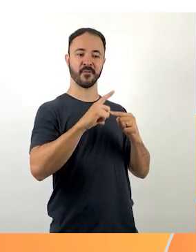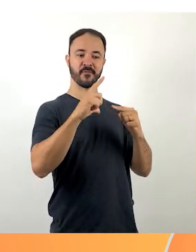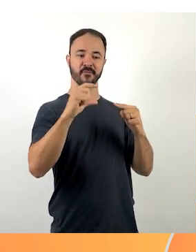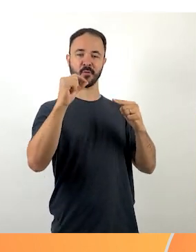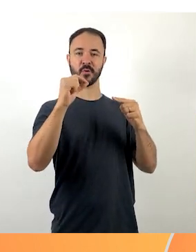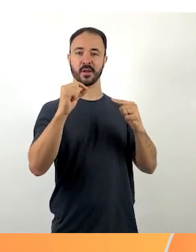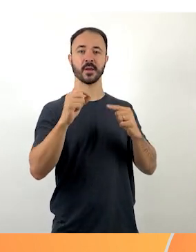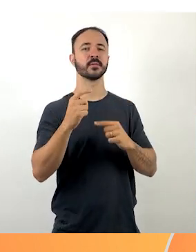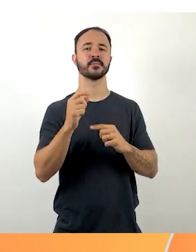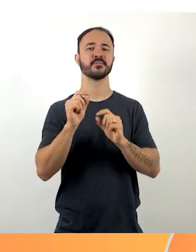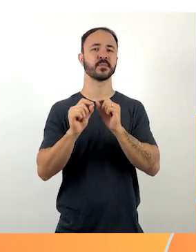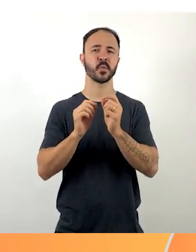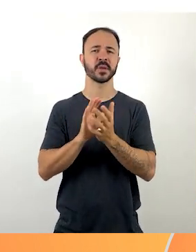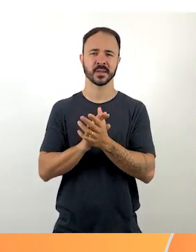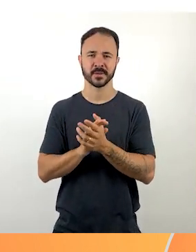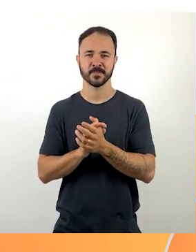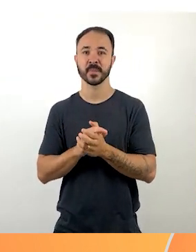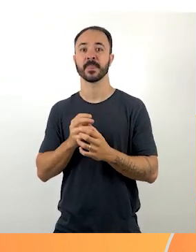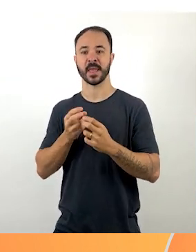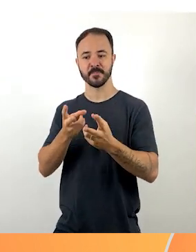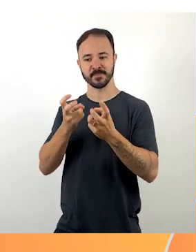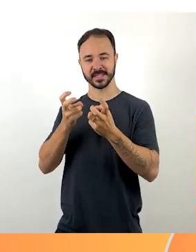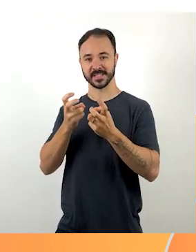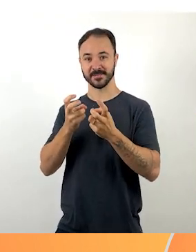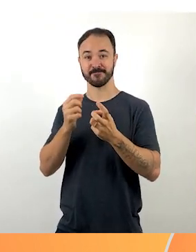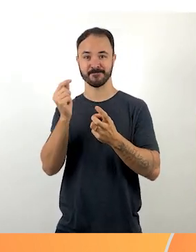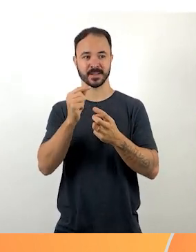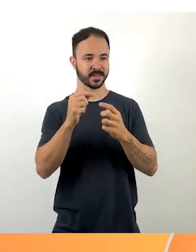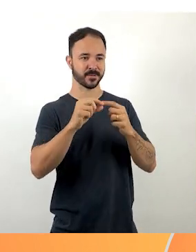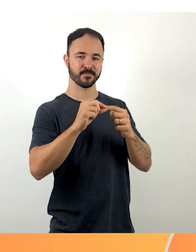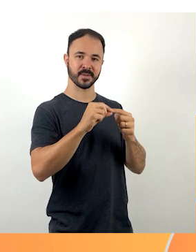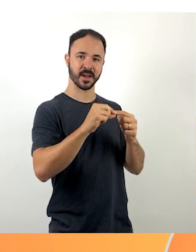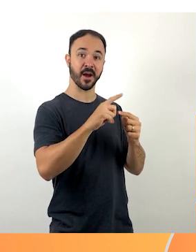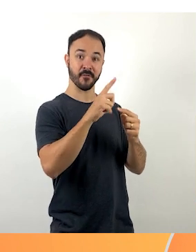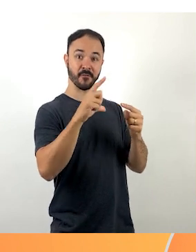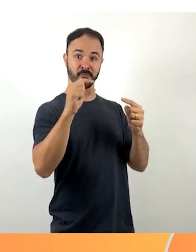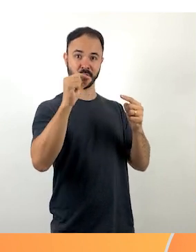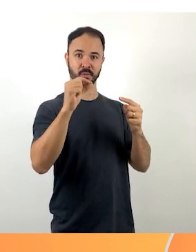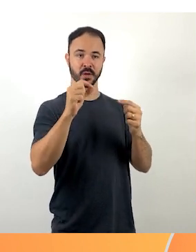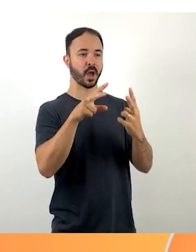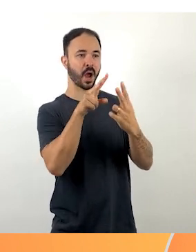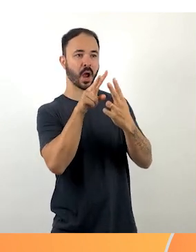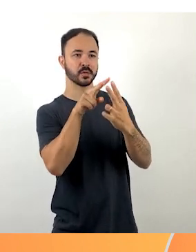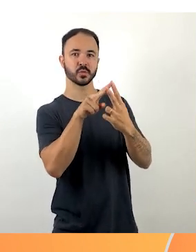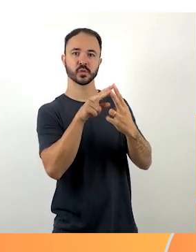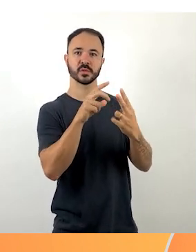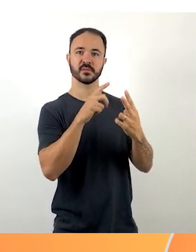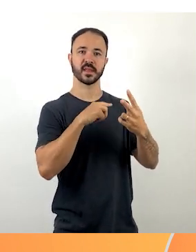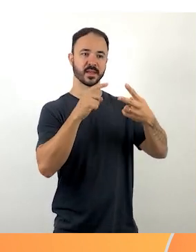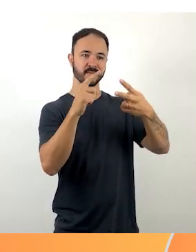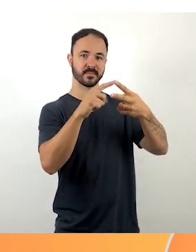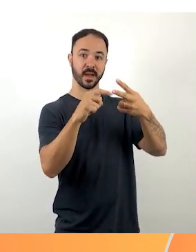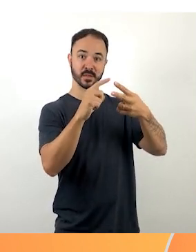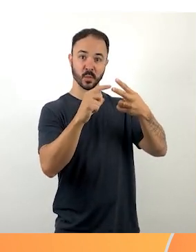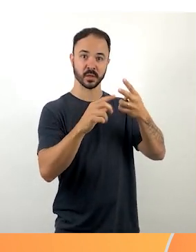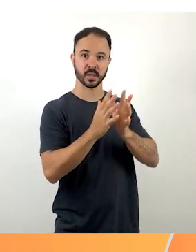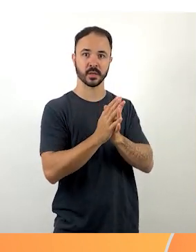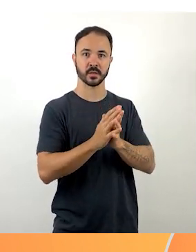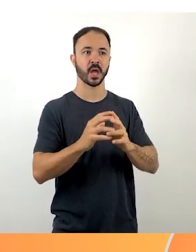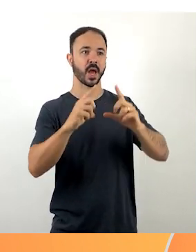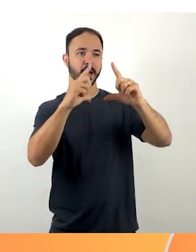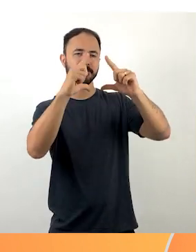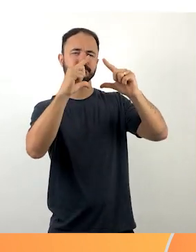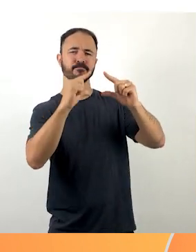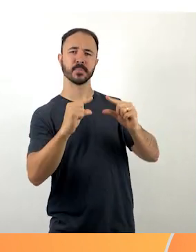chamada epiderme inferior. Perceba que tanto a epiderme superior como a inferior tem uma camada